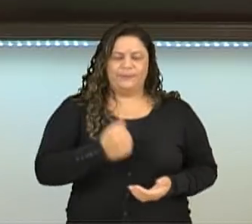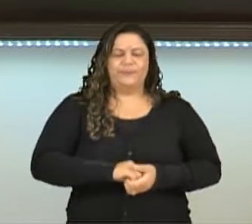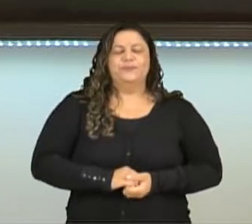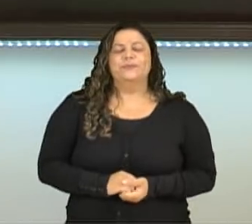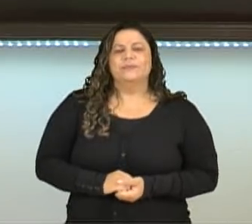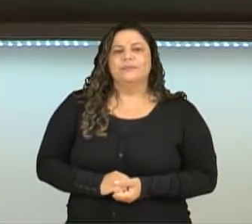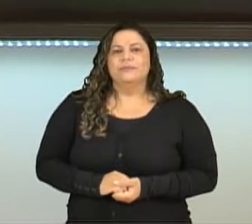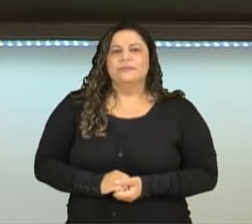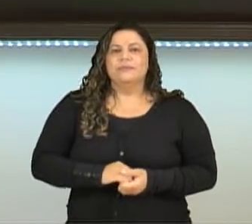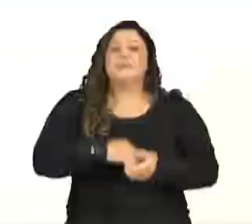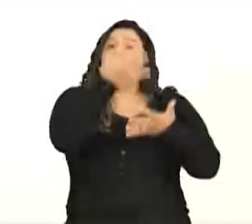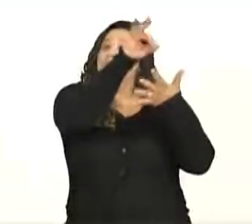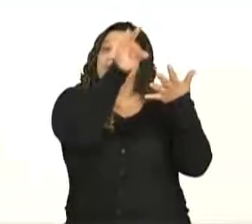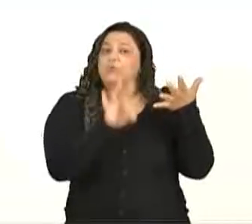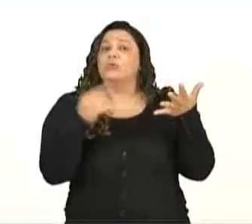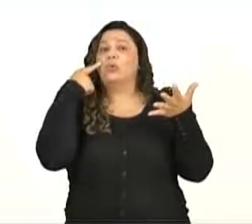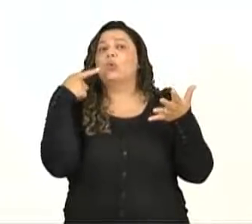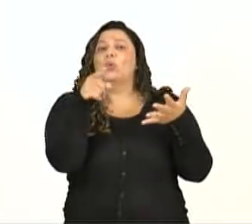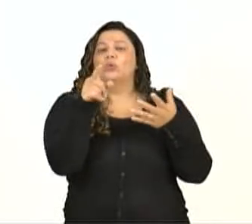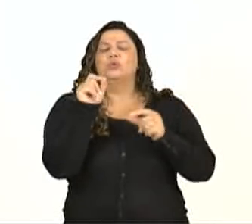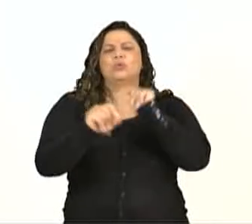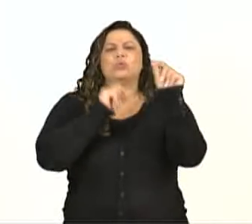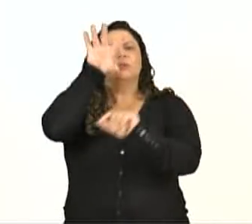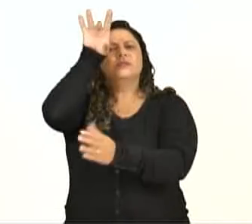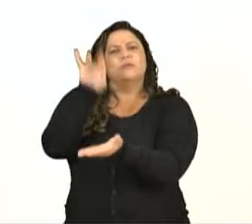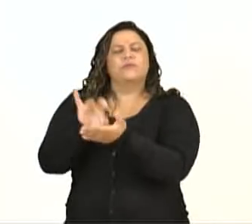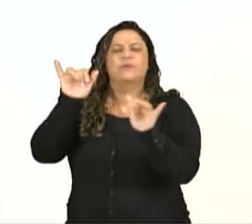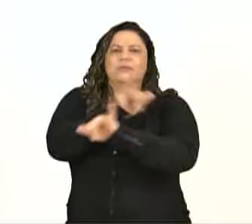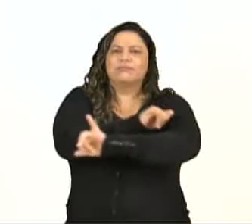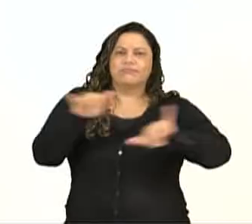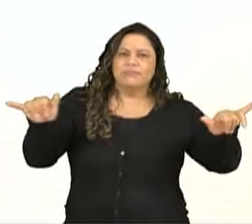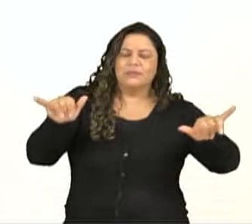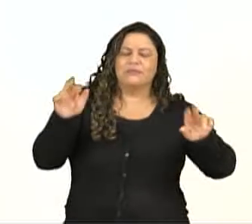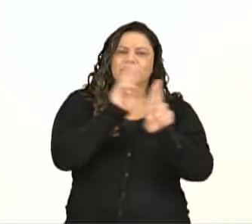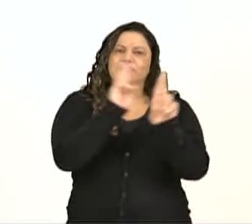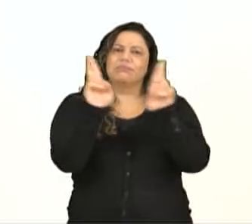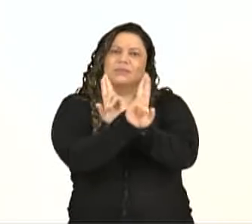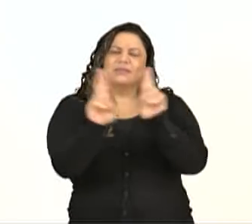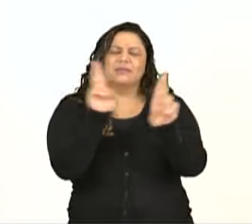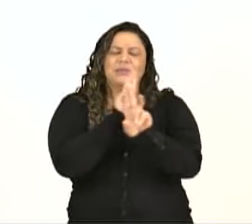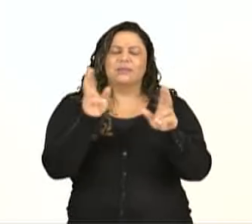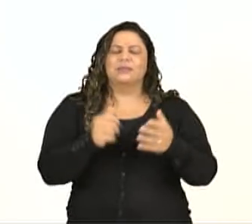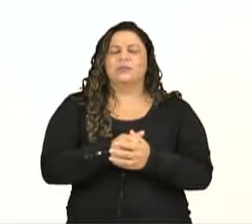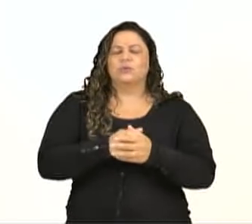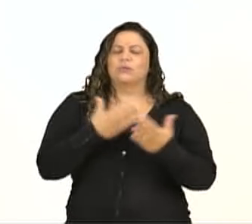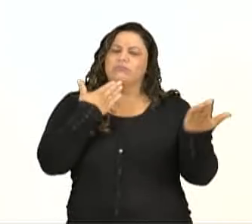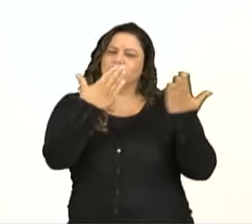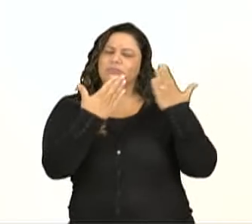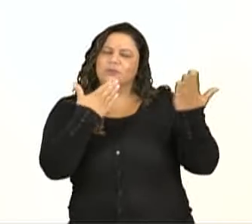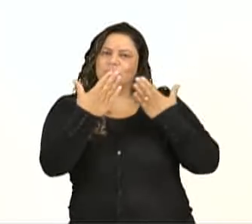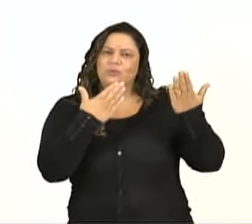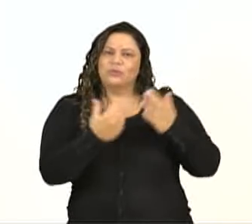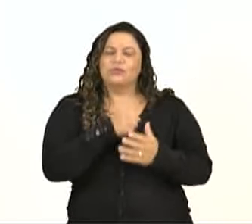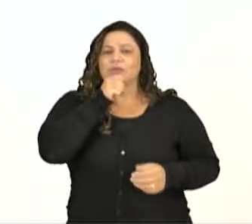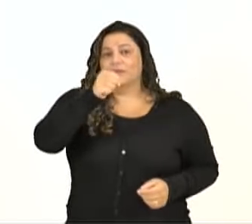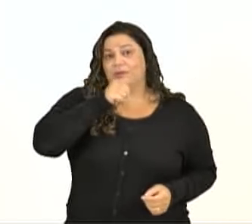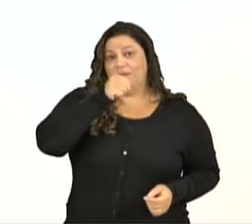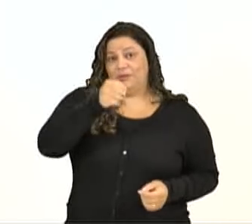correção. Quais fatos da notícia se relacionam com os dados discutidos na